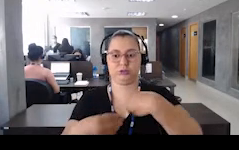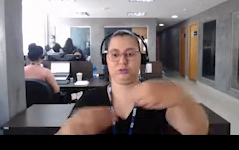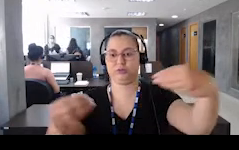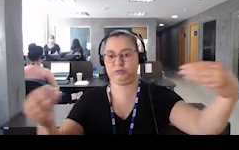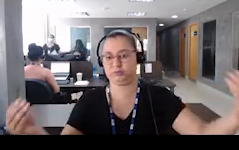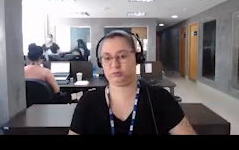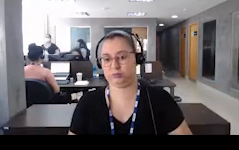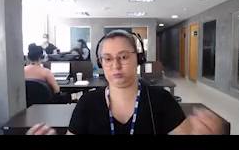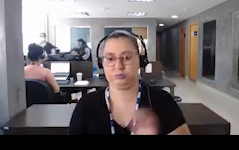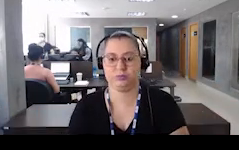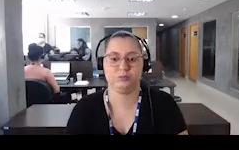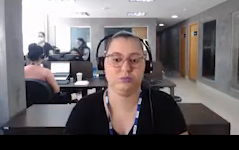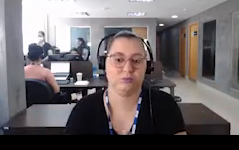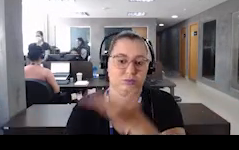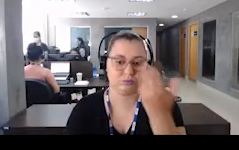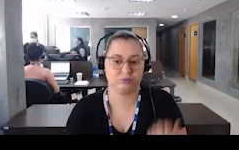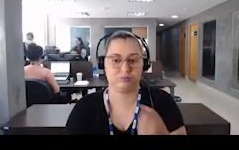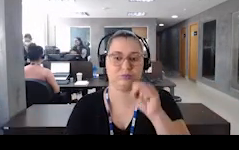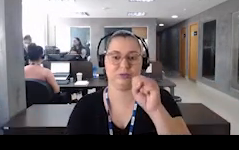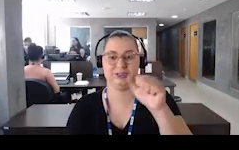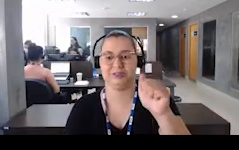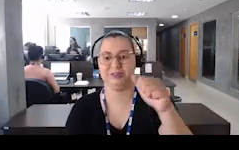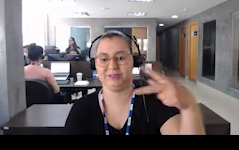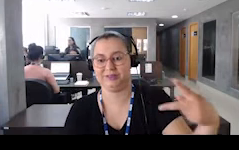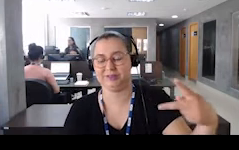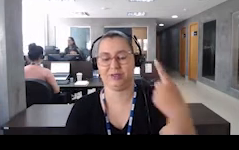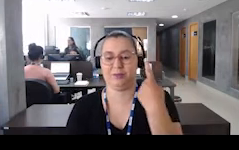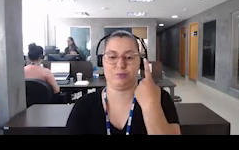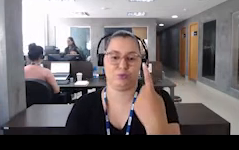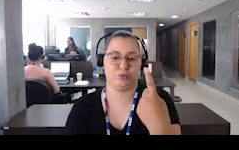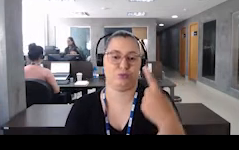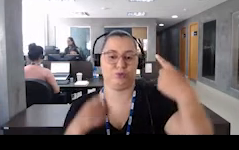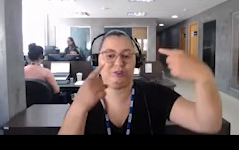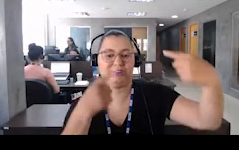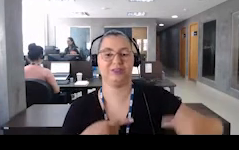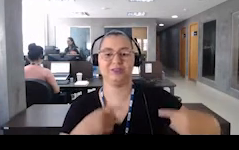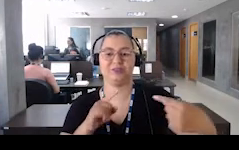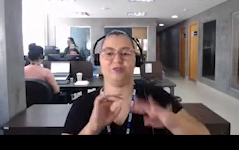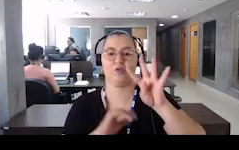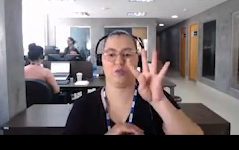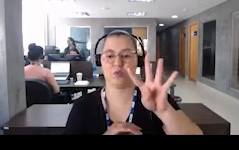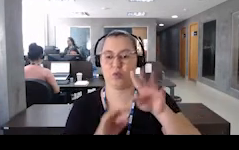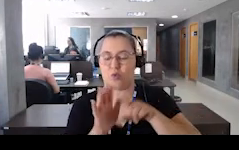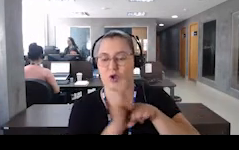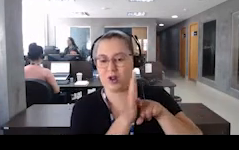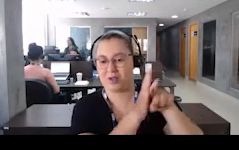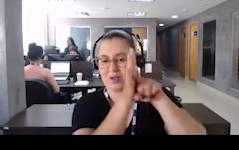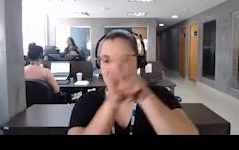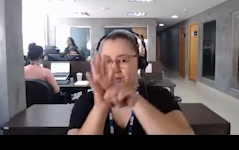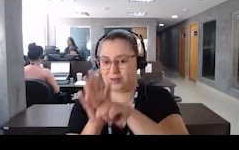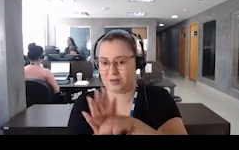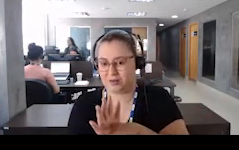bom? Então vamos aqui na SAP 1. Desafio 4, o que que ele pede a gente aqui? Ó?